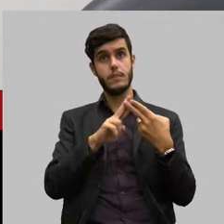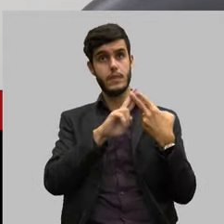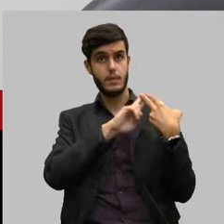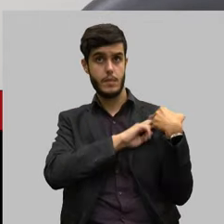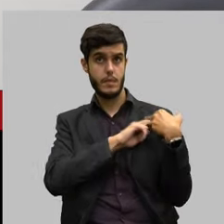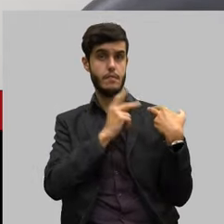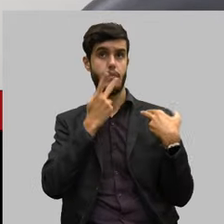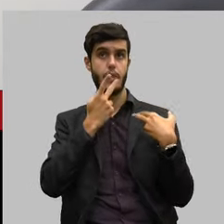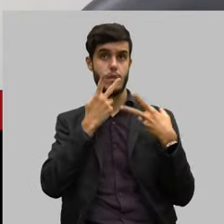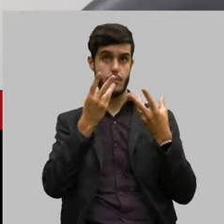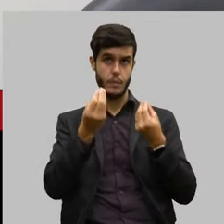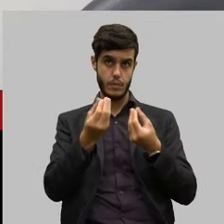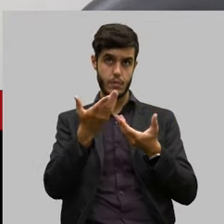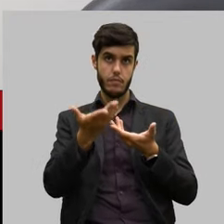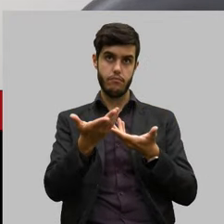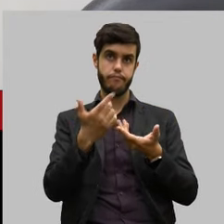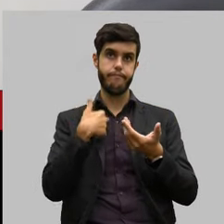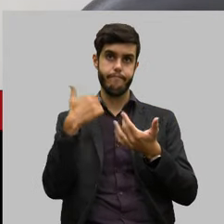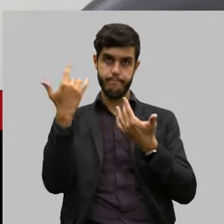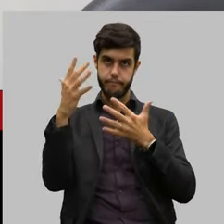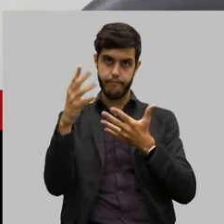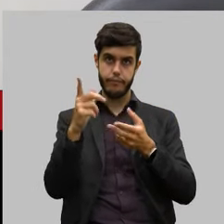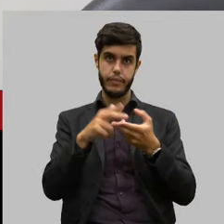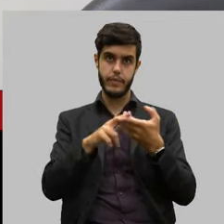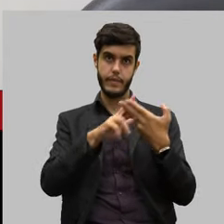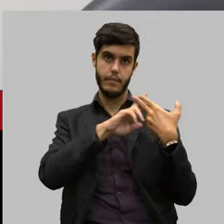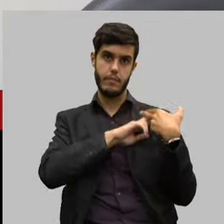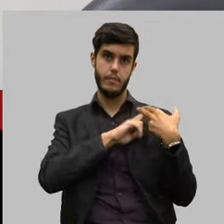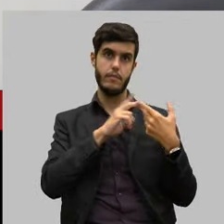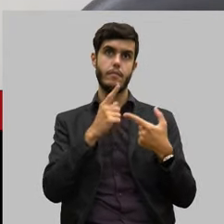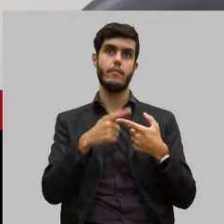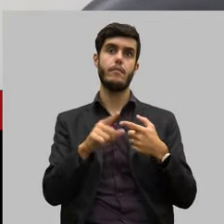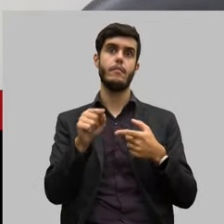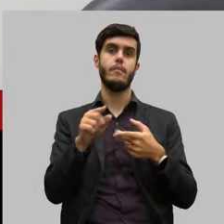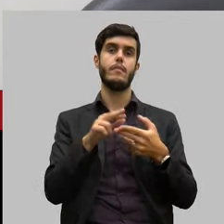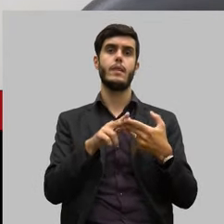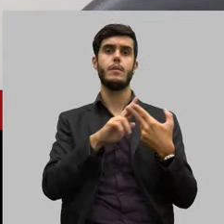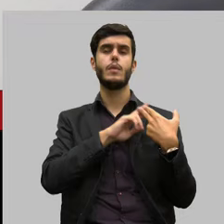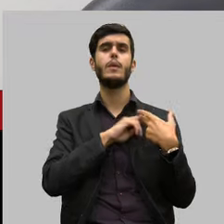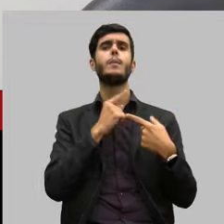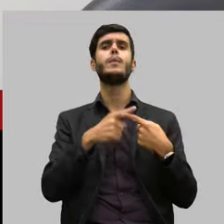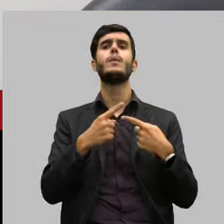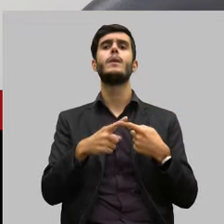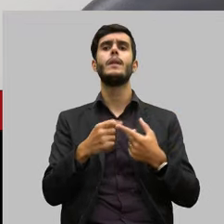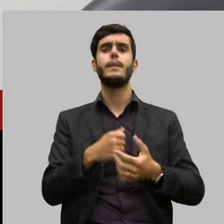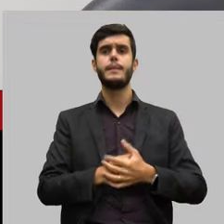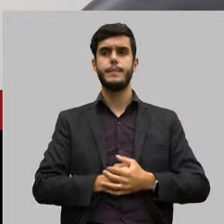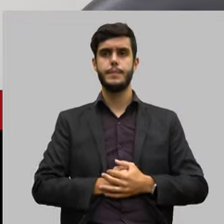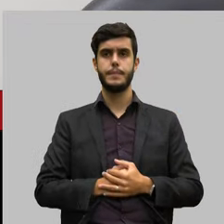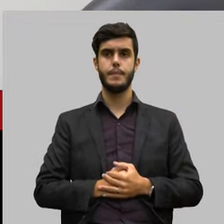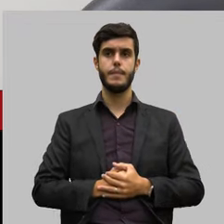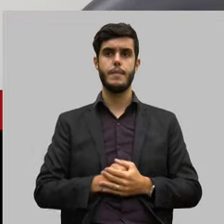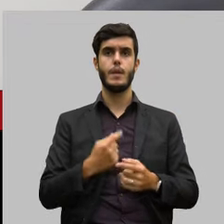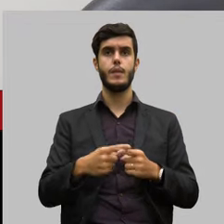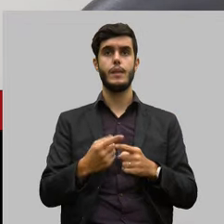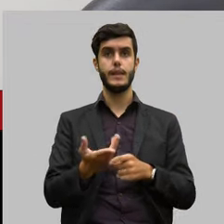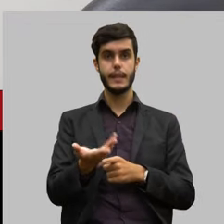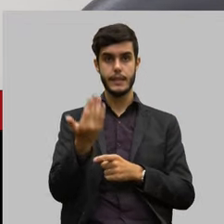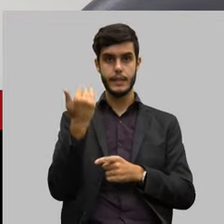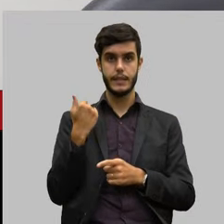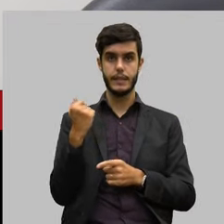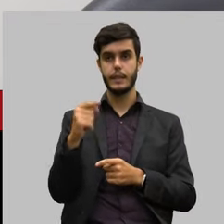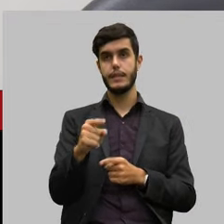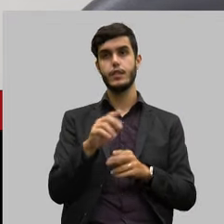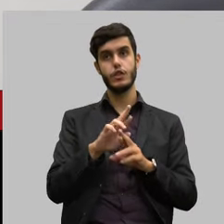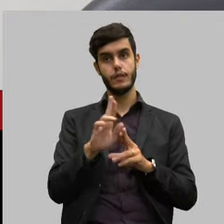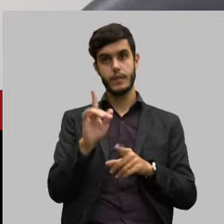responsável quero elar secretário responsável por quê Porque Diferentemente de sua antecessora